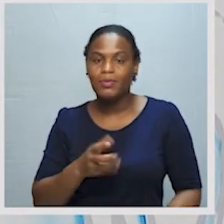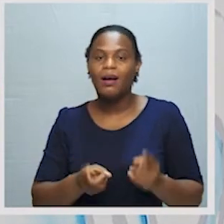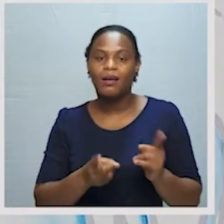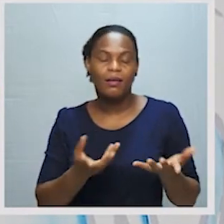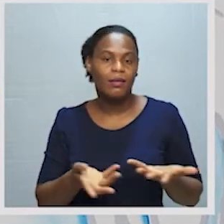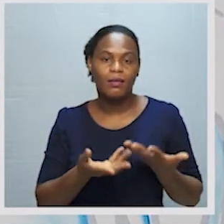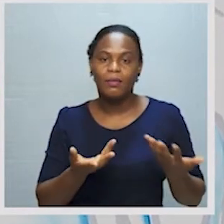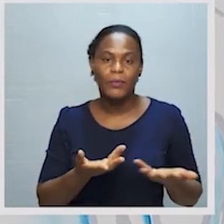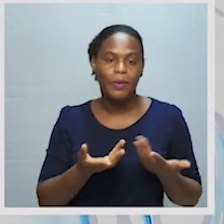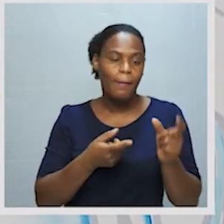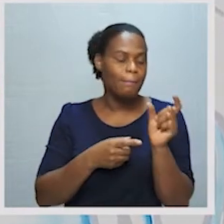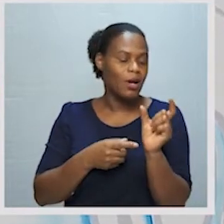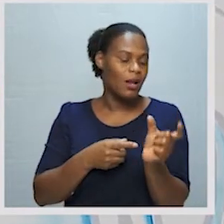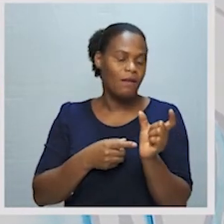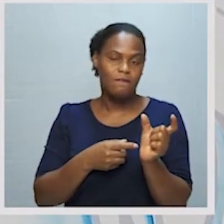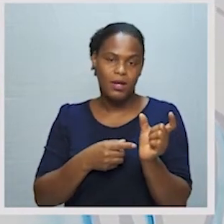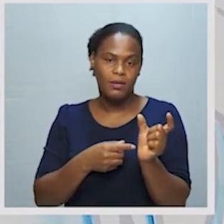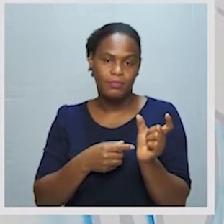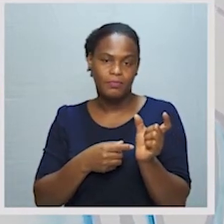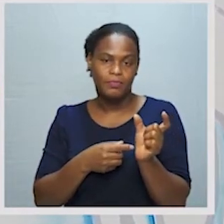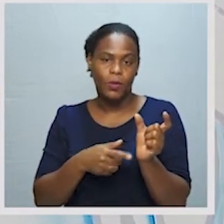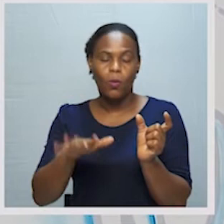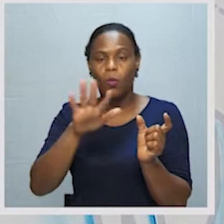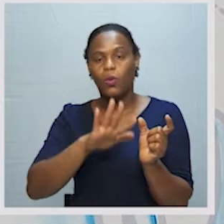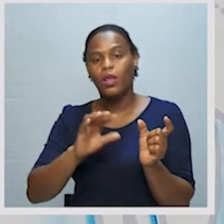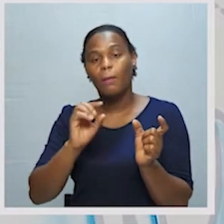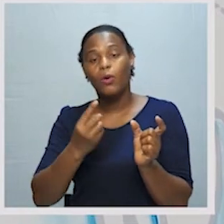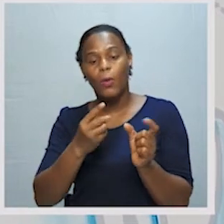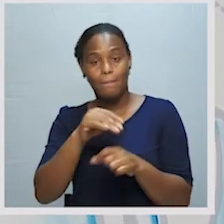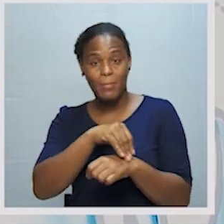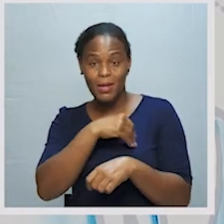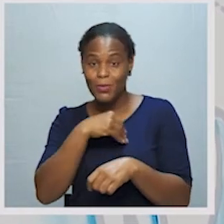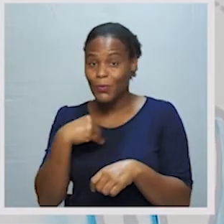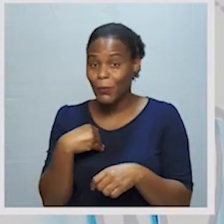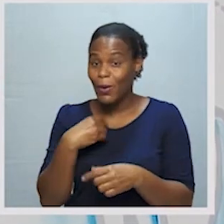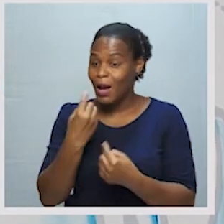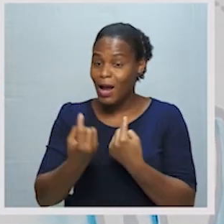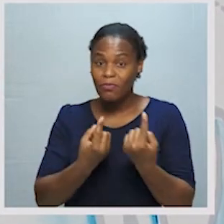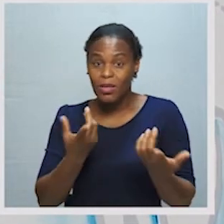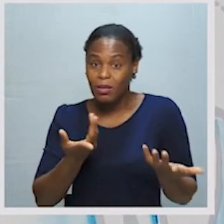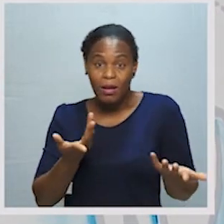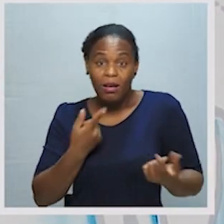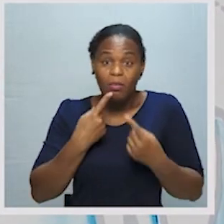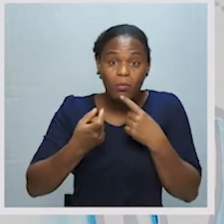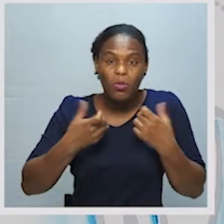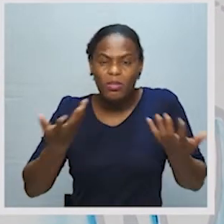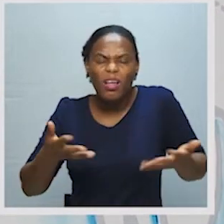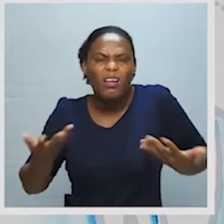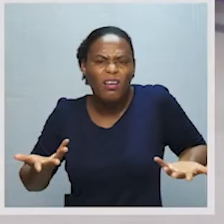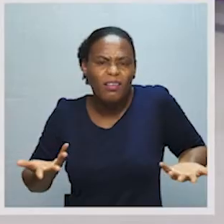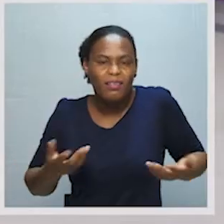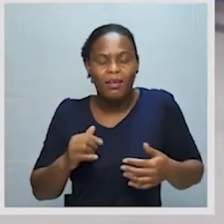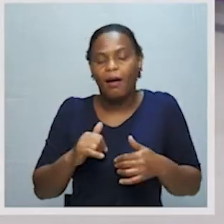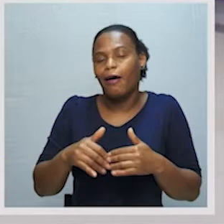sabemos que a palavra utilizada por um médico, não é? Muitas vezes nós ficamos a